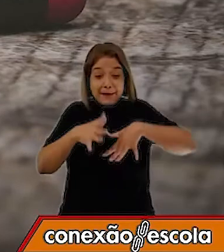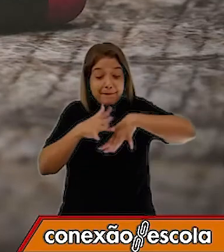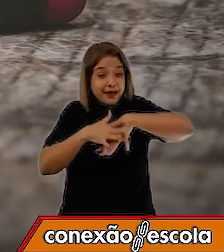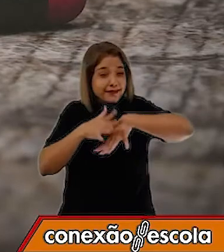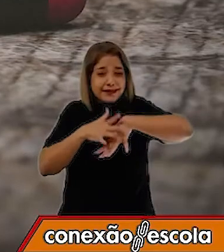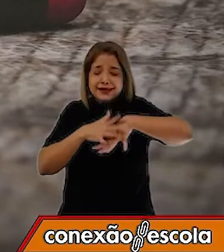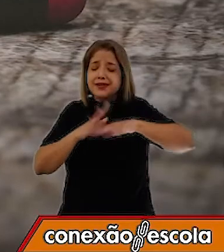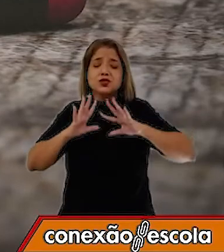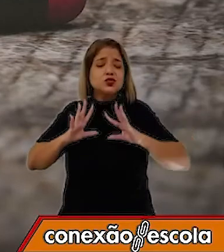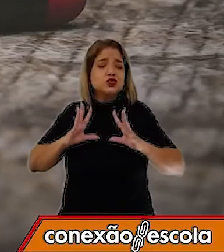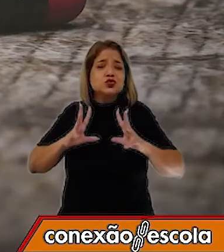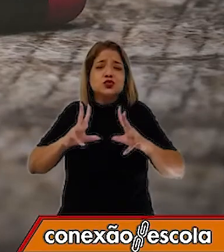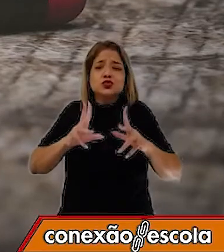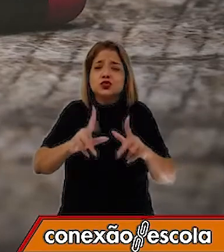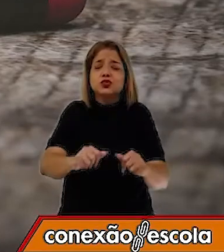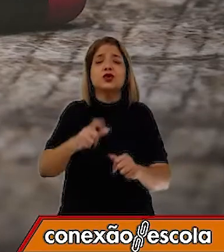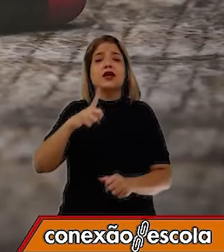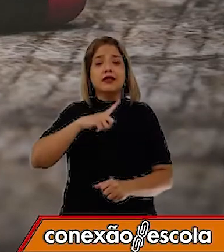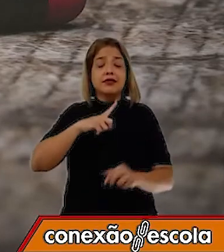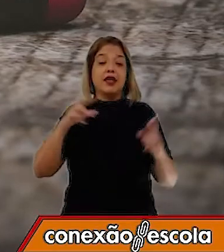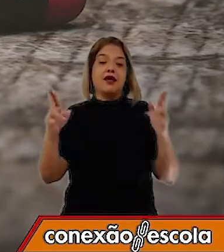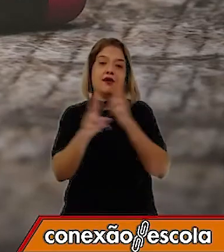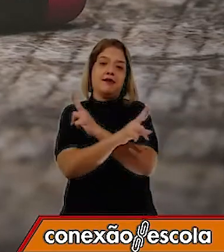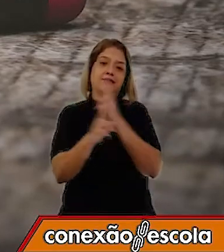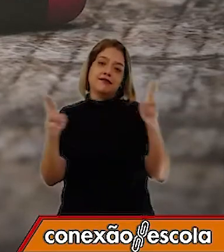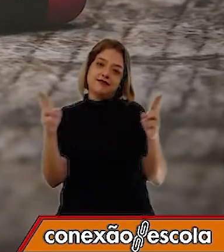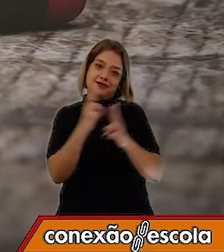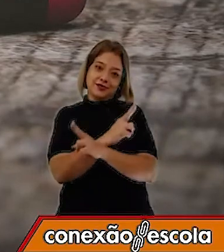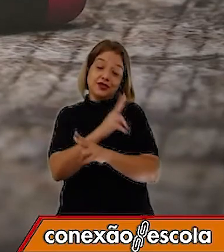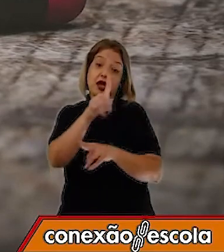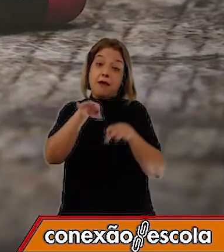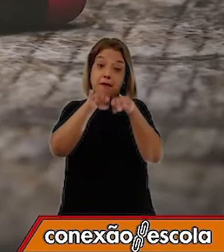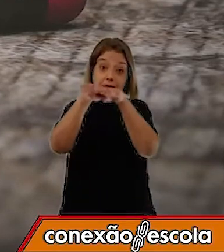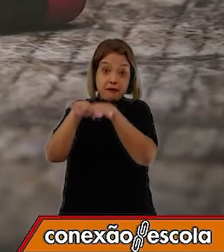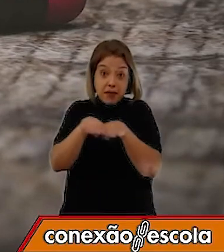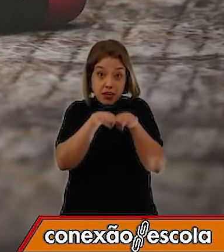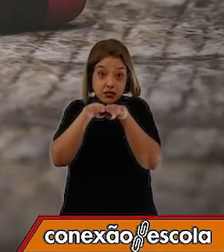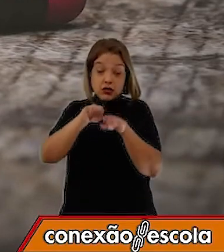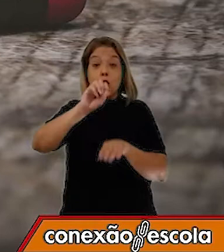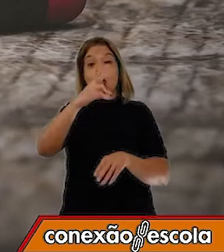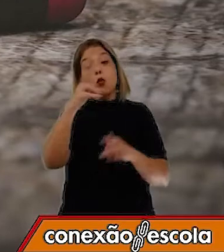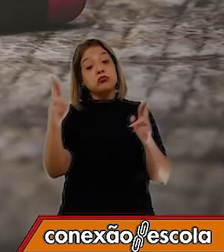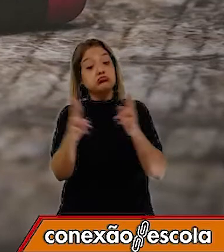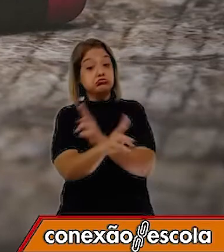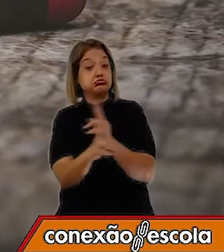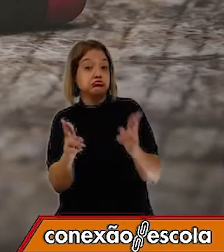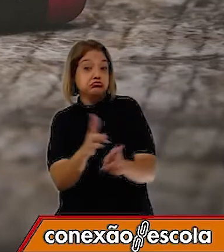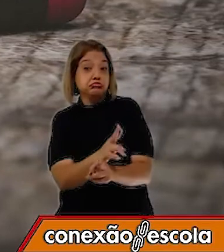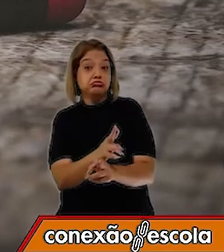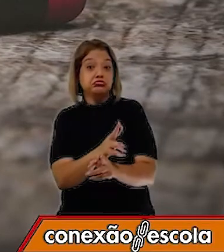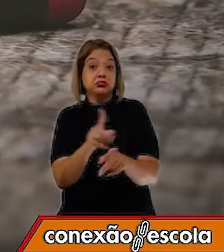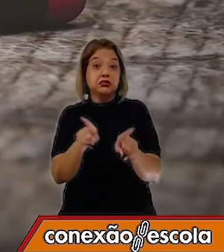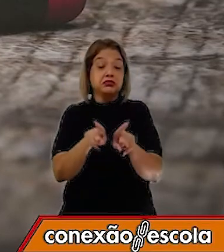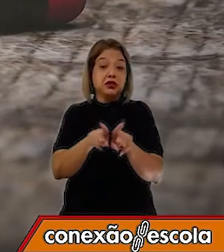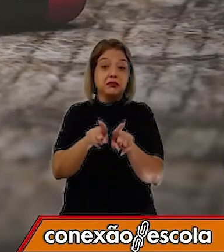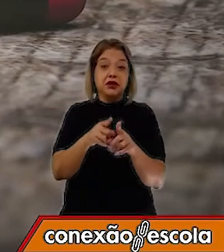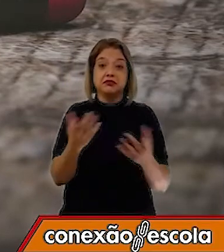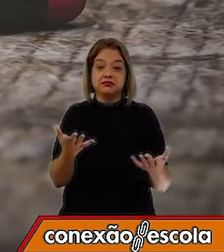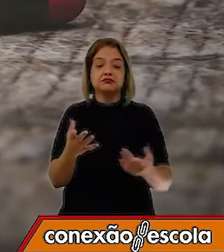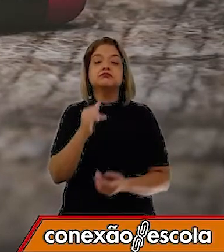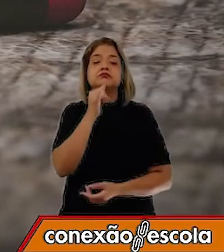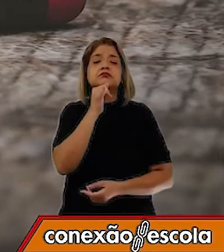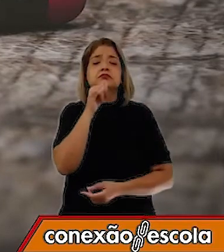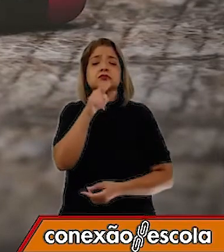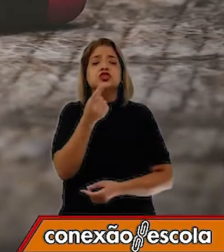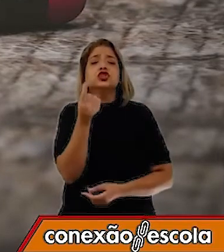matemática é tudo que está relacionado a padrão ou relação. E esse dinheiro aí,